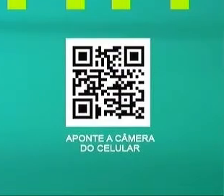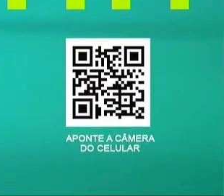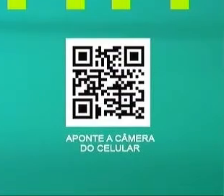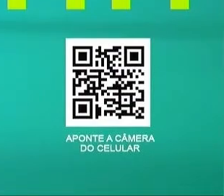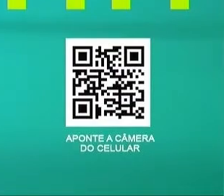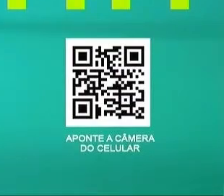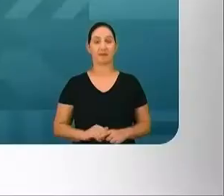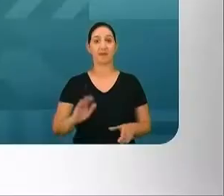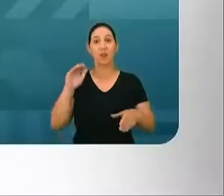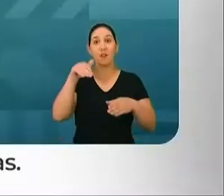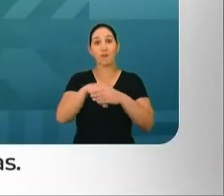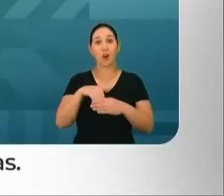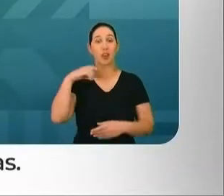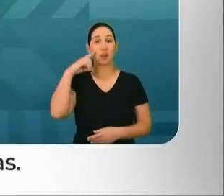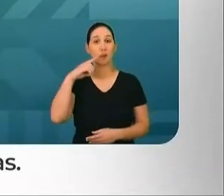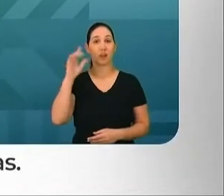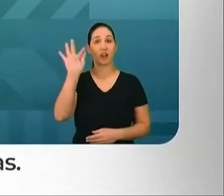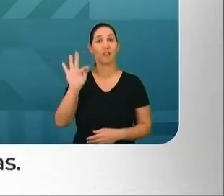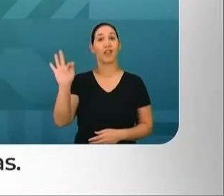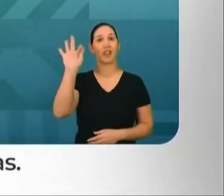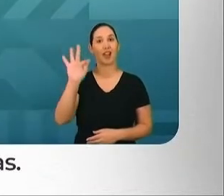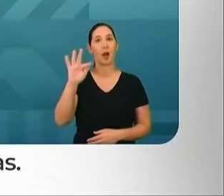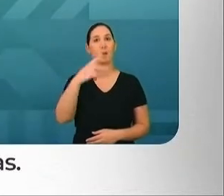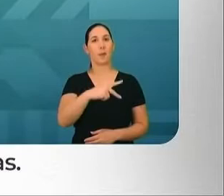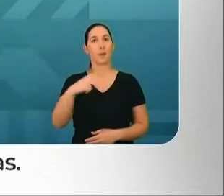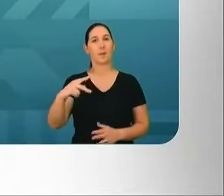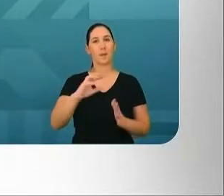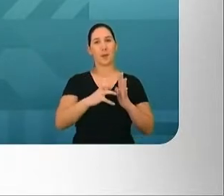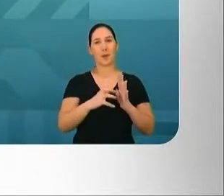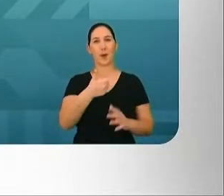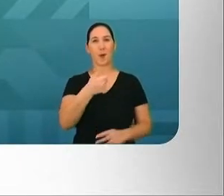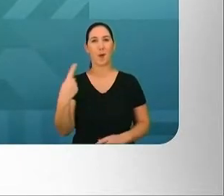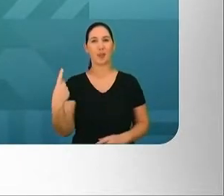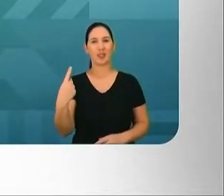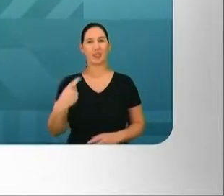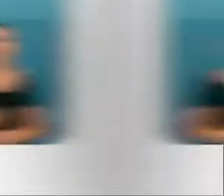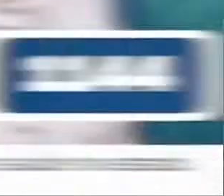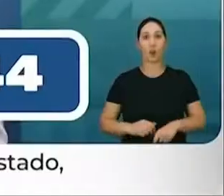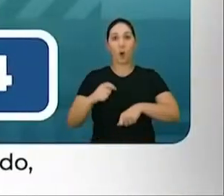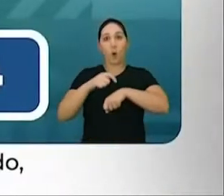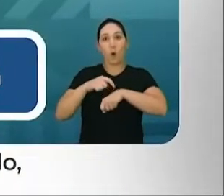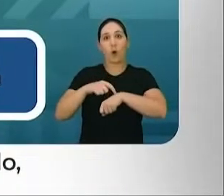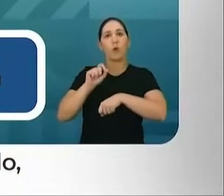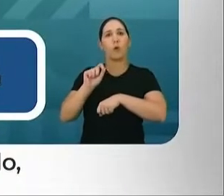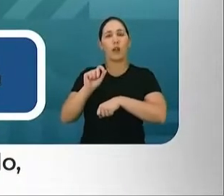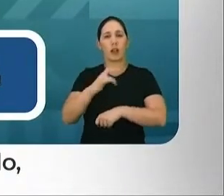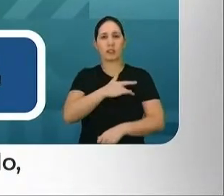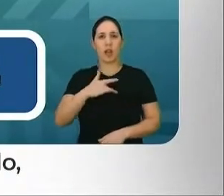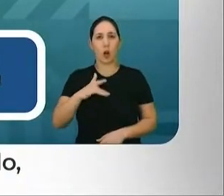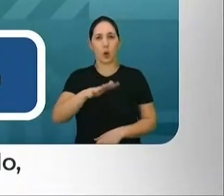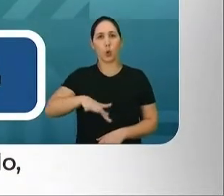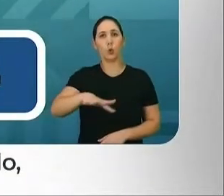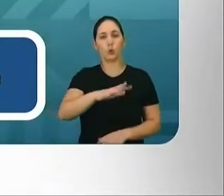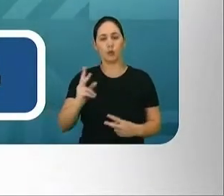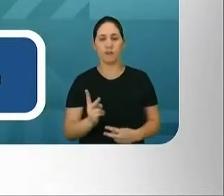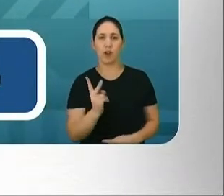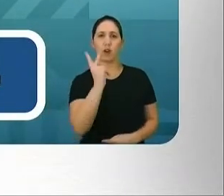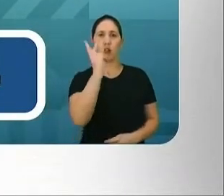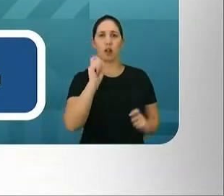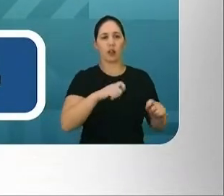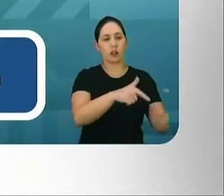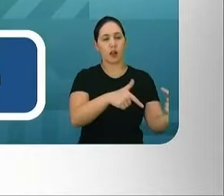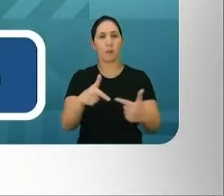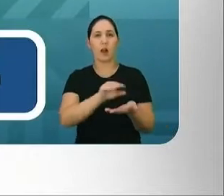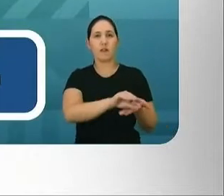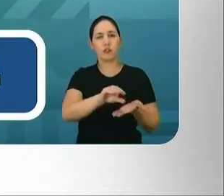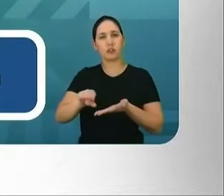1414, PTB. Vote nos deputados federais do Progressistas. Vote 11. Chegou a hora de valorizar a saúde no estado, gerar